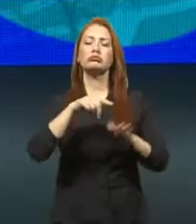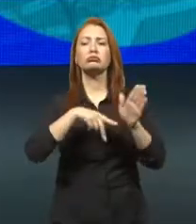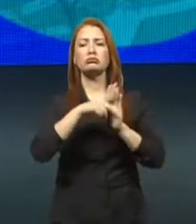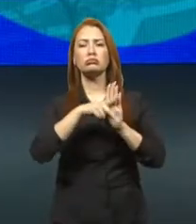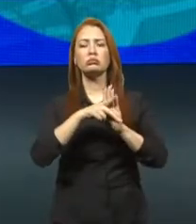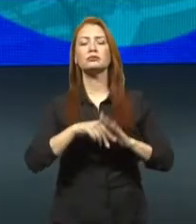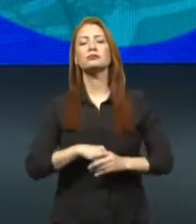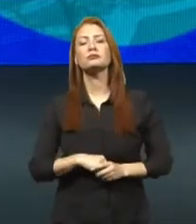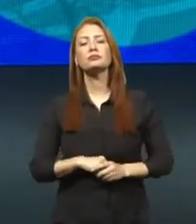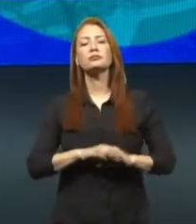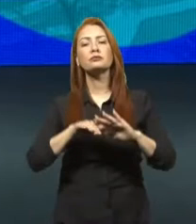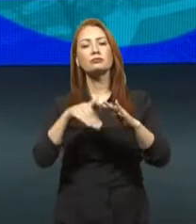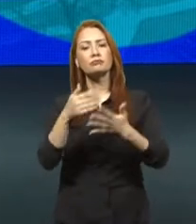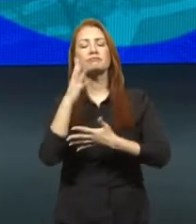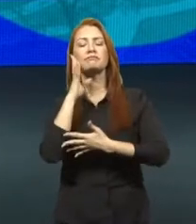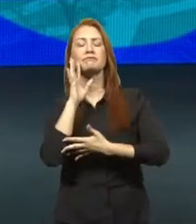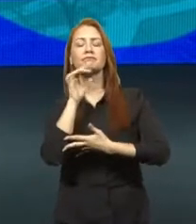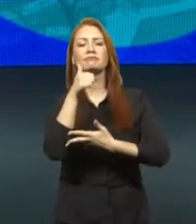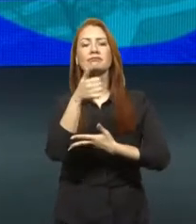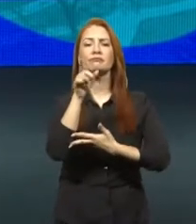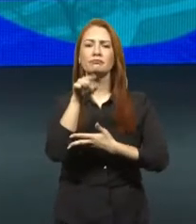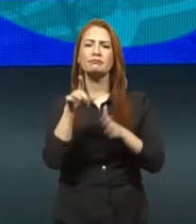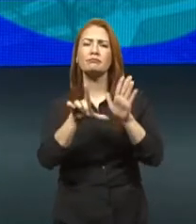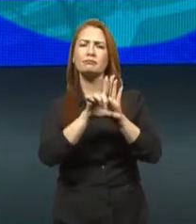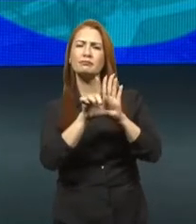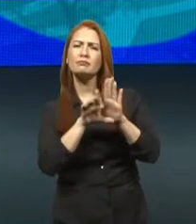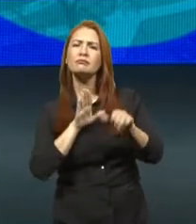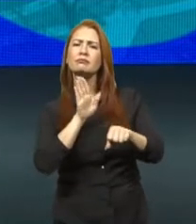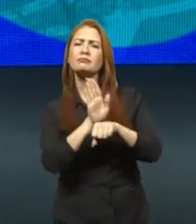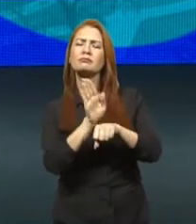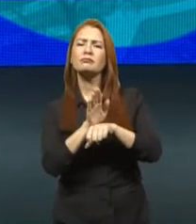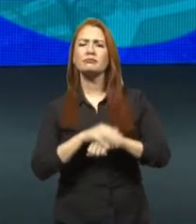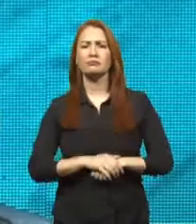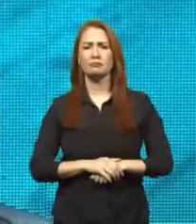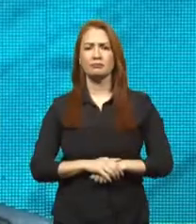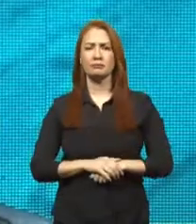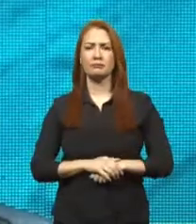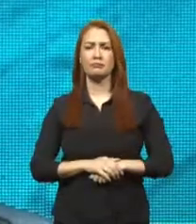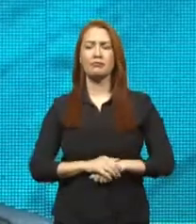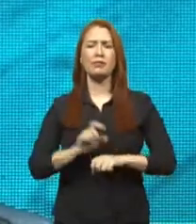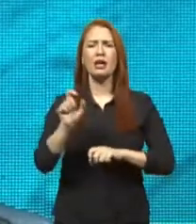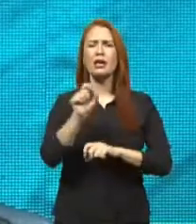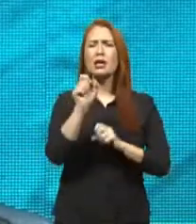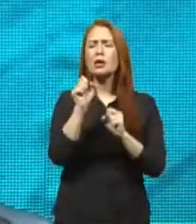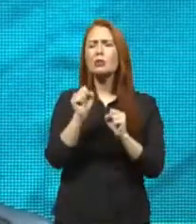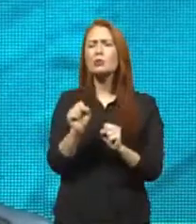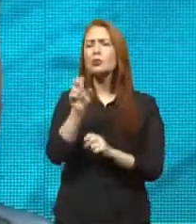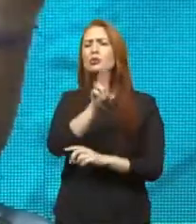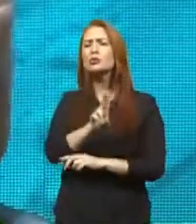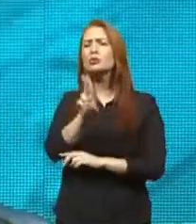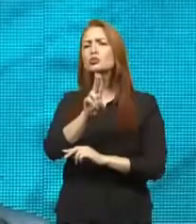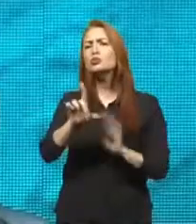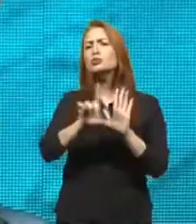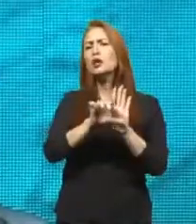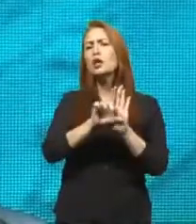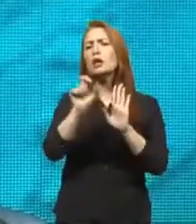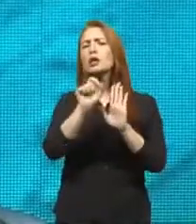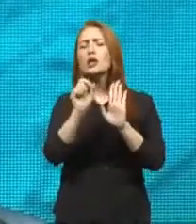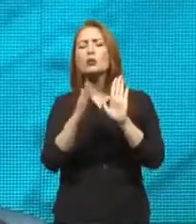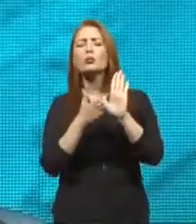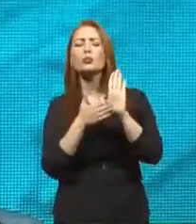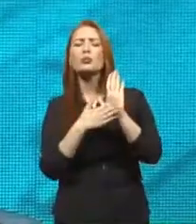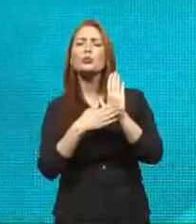Legal. Vanessa, então ela é uma lei que vai beneficiar... Quem que pode usar essa lei? Né? Quem que pode propor projetos,